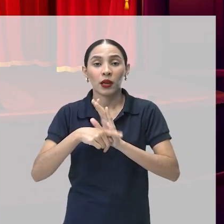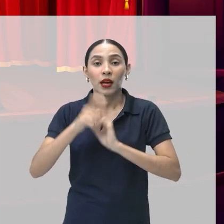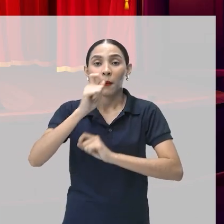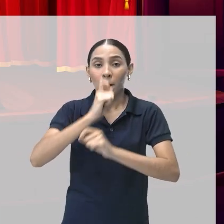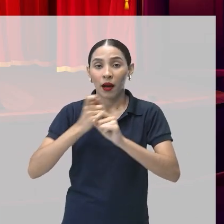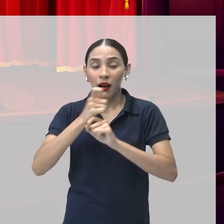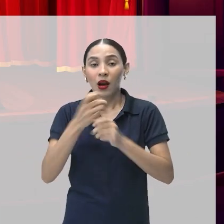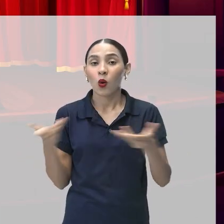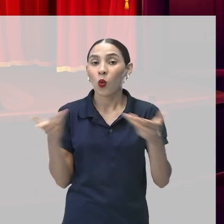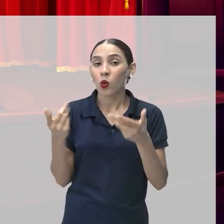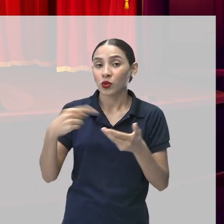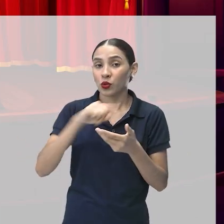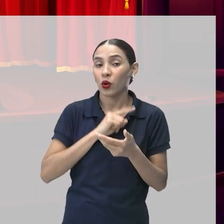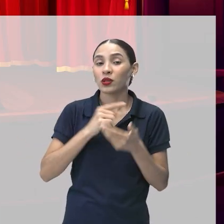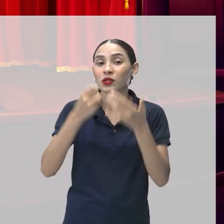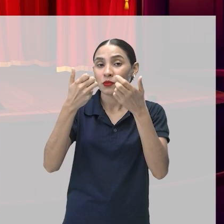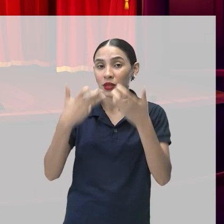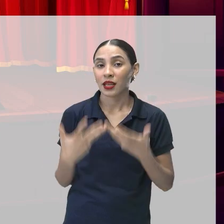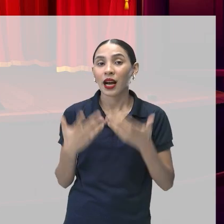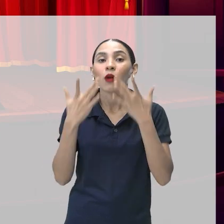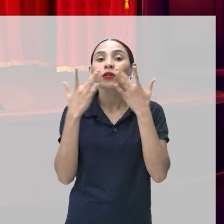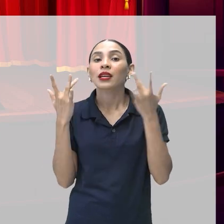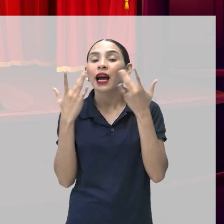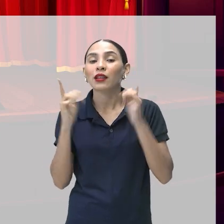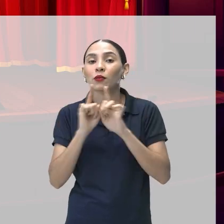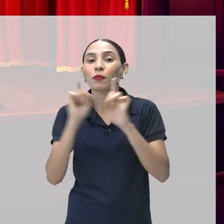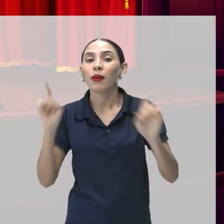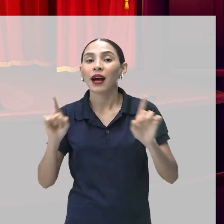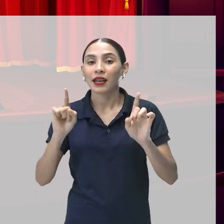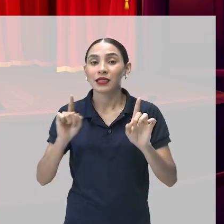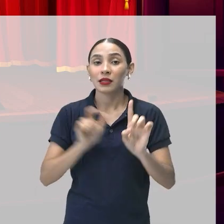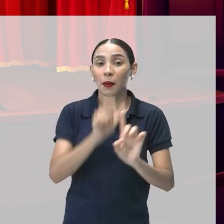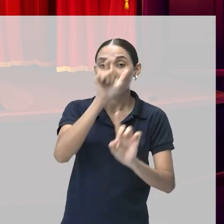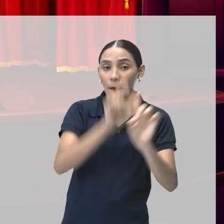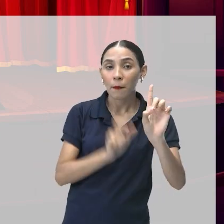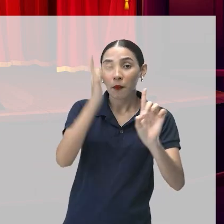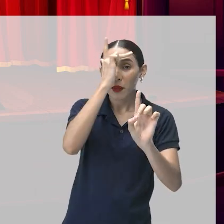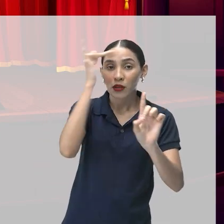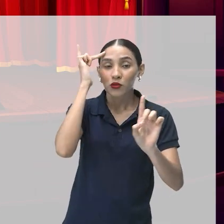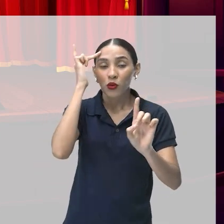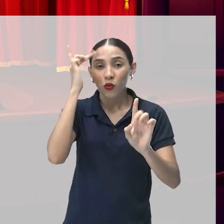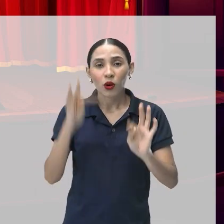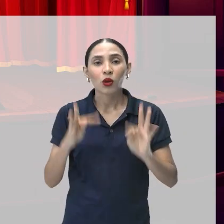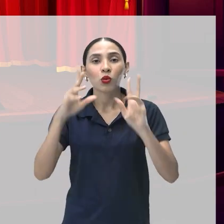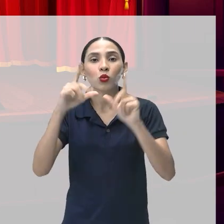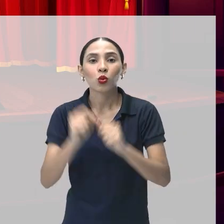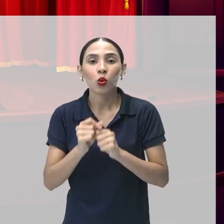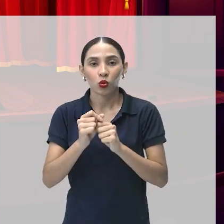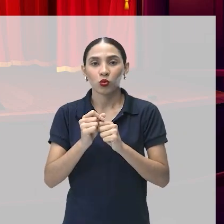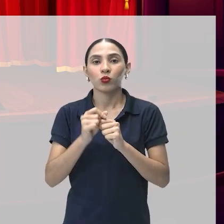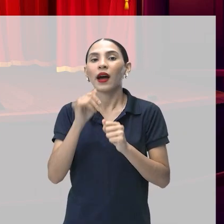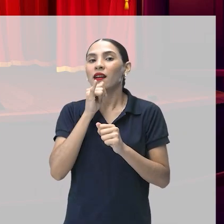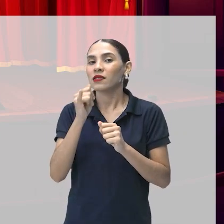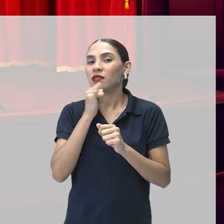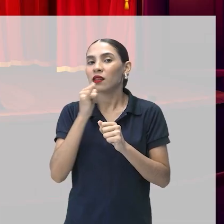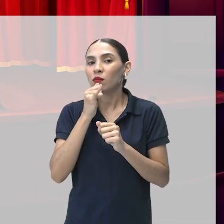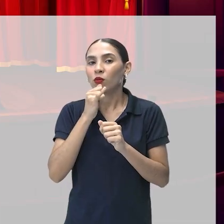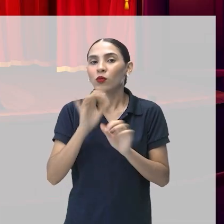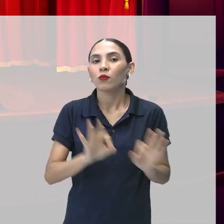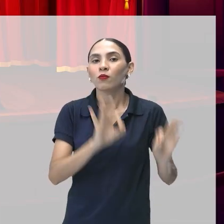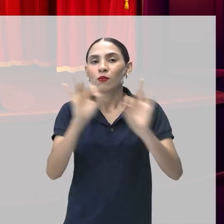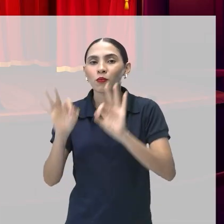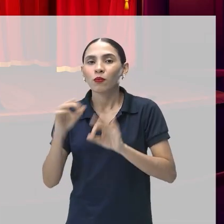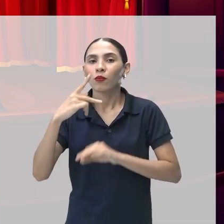nós vamos falar do teatro, mas os personagens que envolvem toda uma encenação. O que